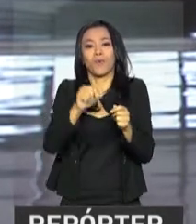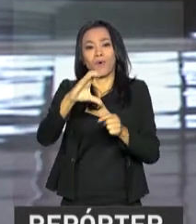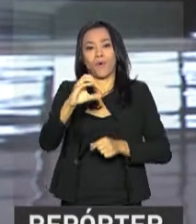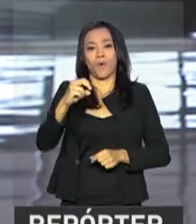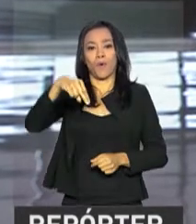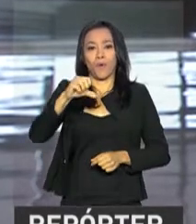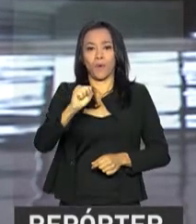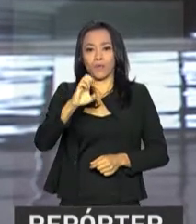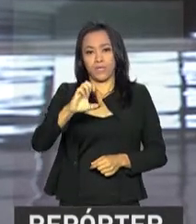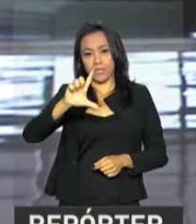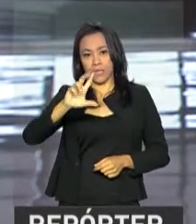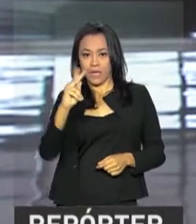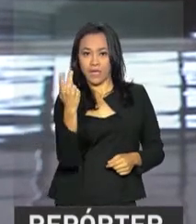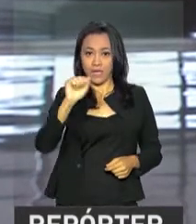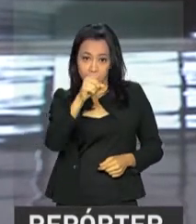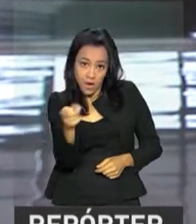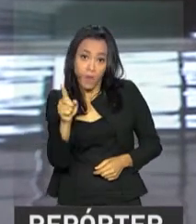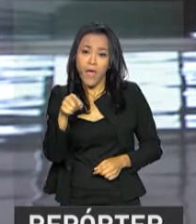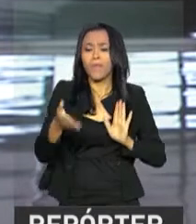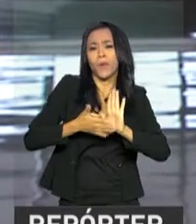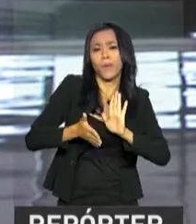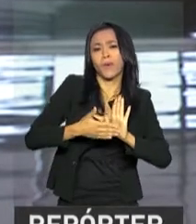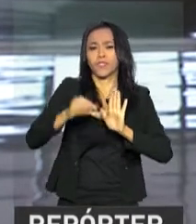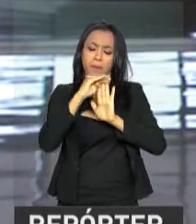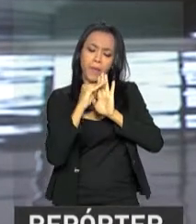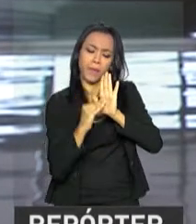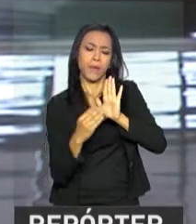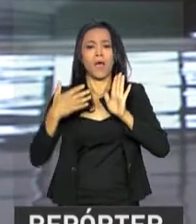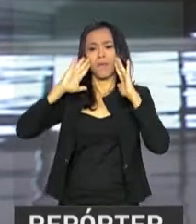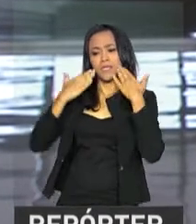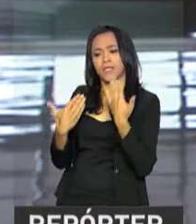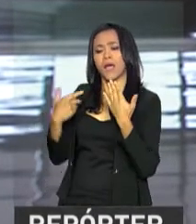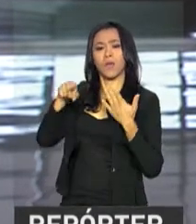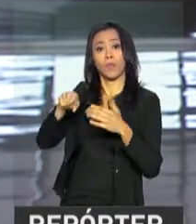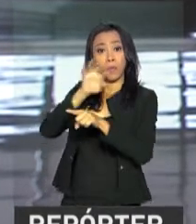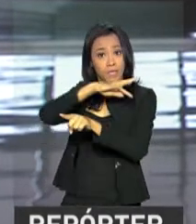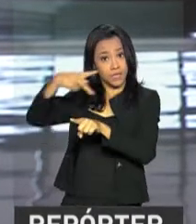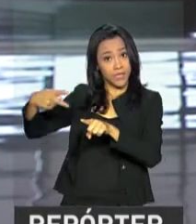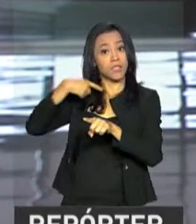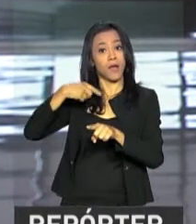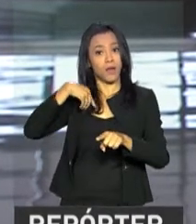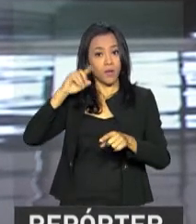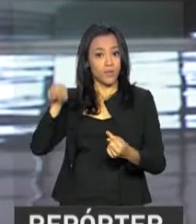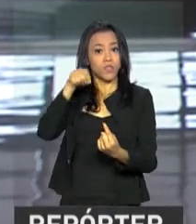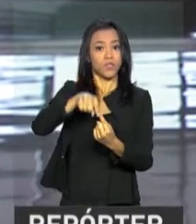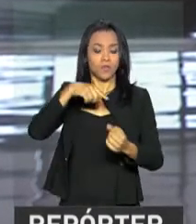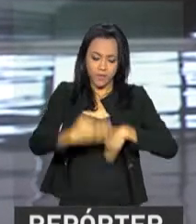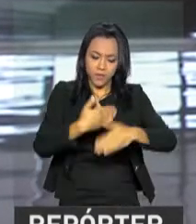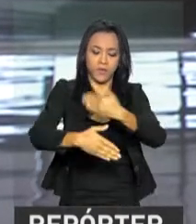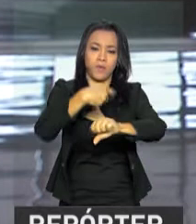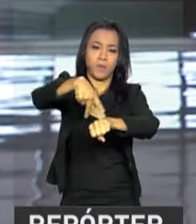para discutir políticas públicas e propor medidas ao presidente da república que promova o desenvolvimento do país o grupo conta com